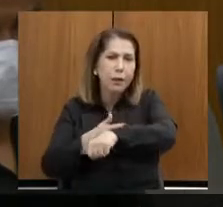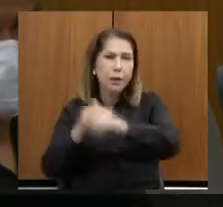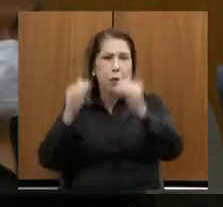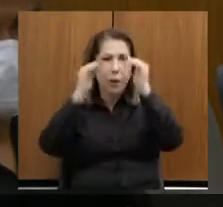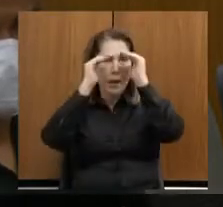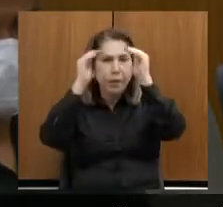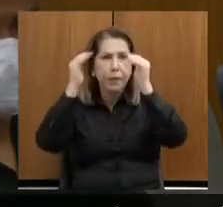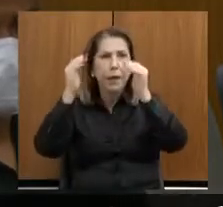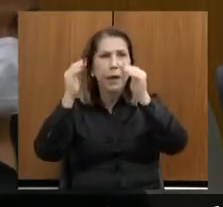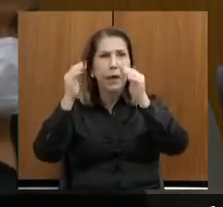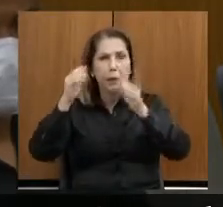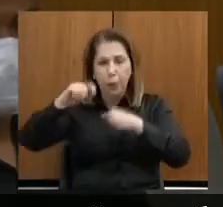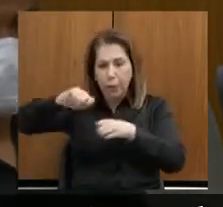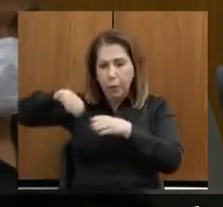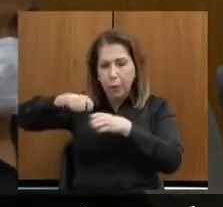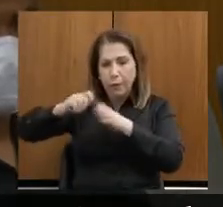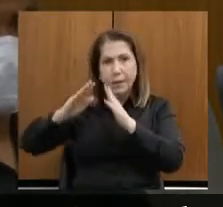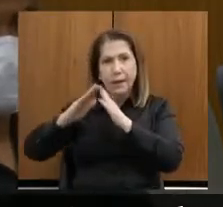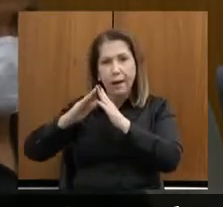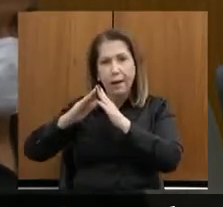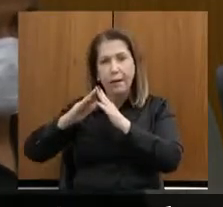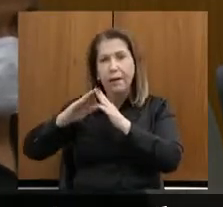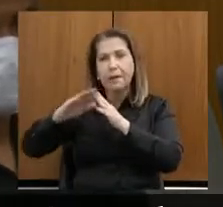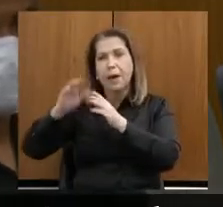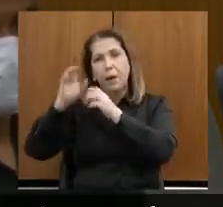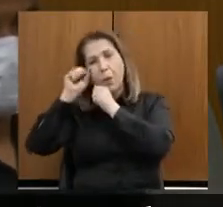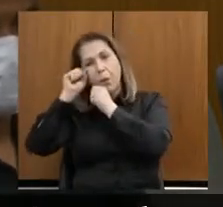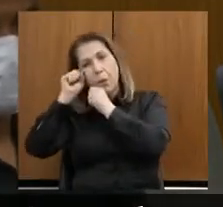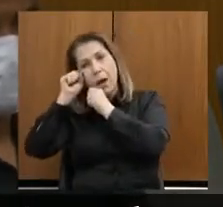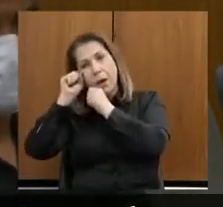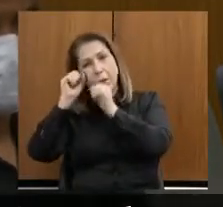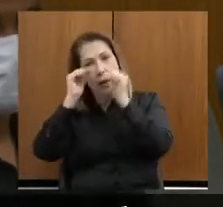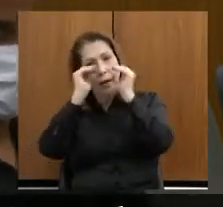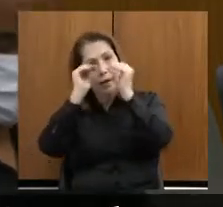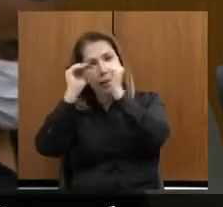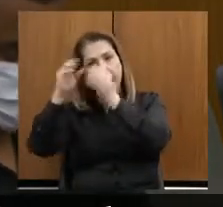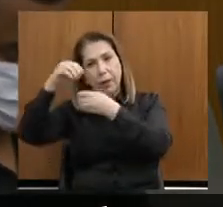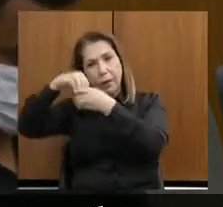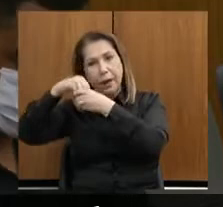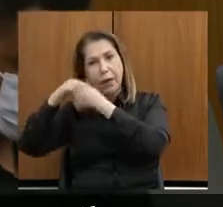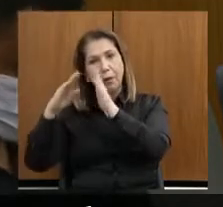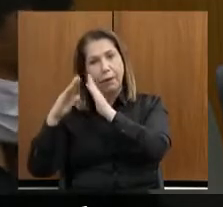quarto e na cama de cada um se não houver o respeito